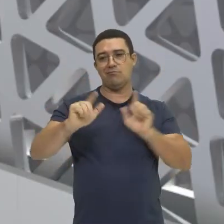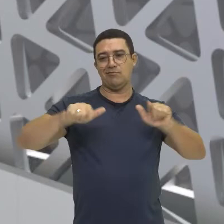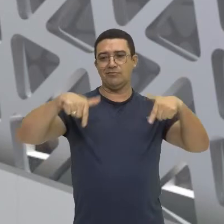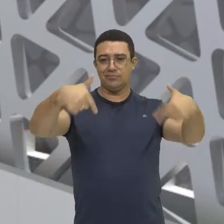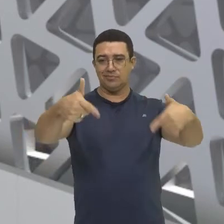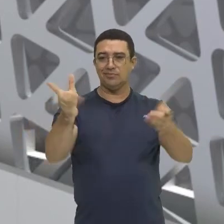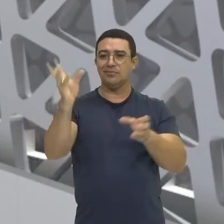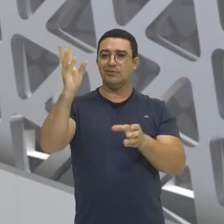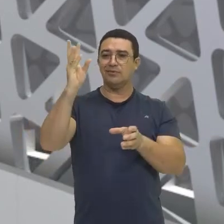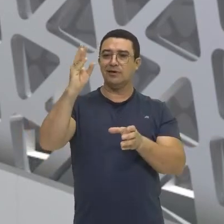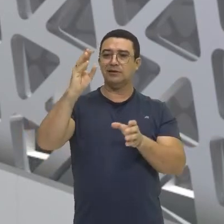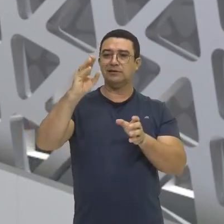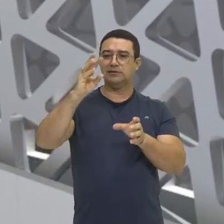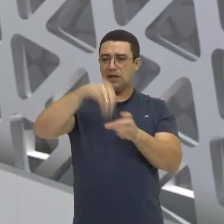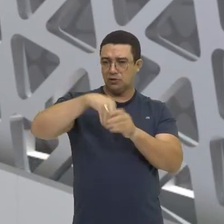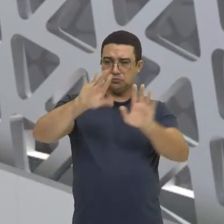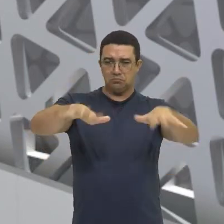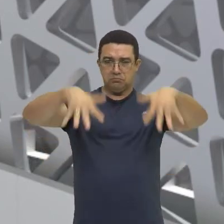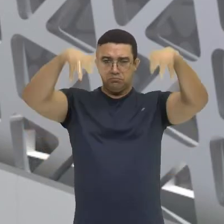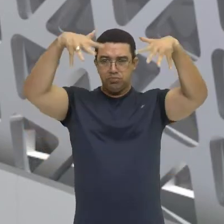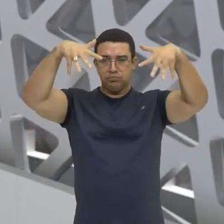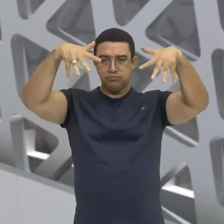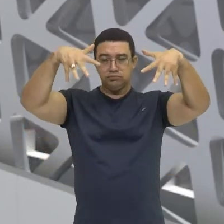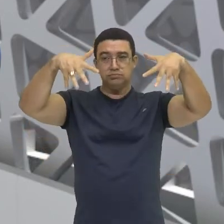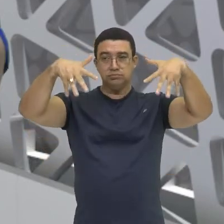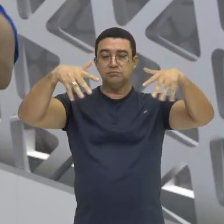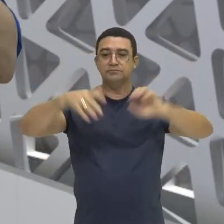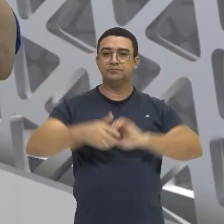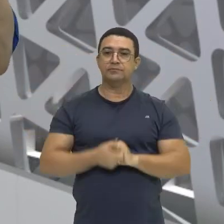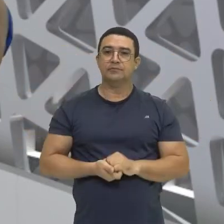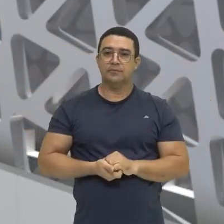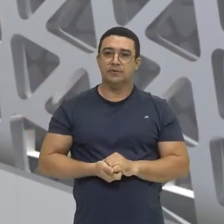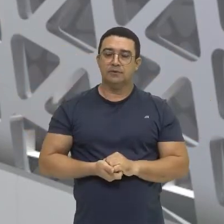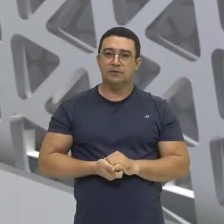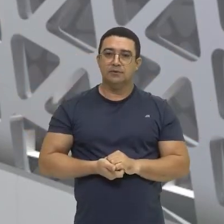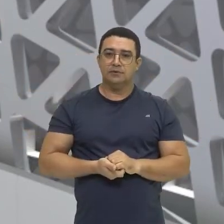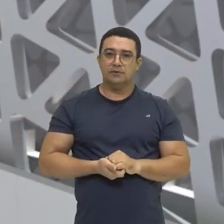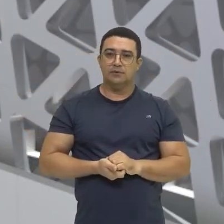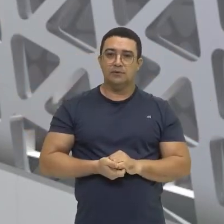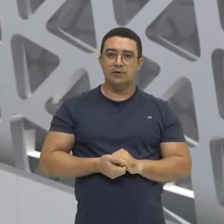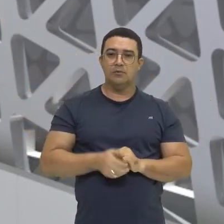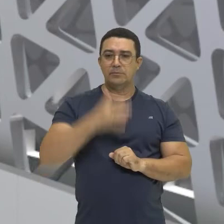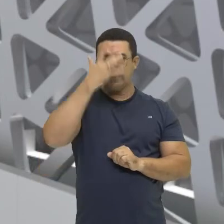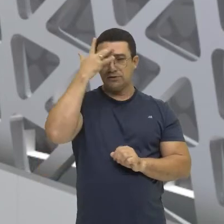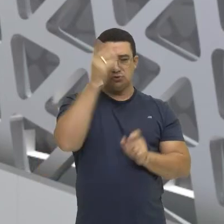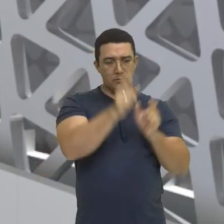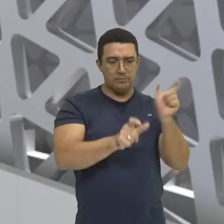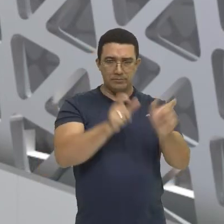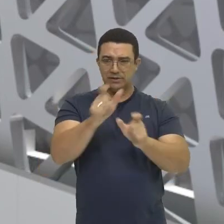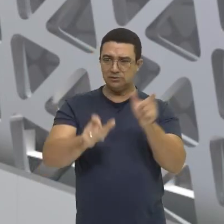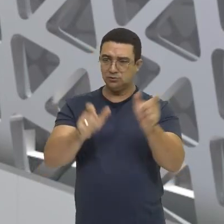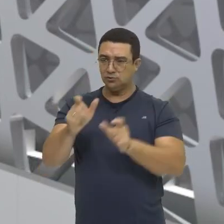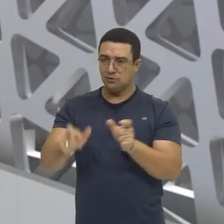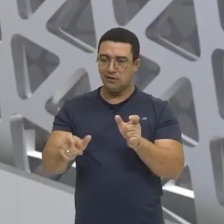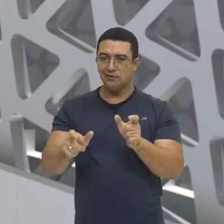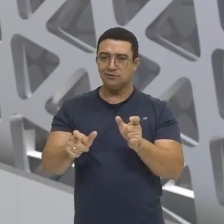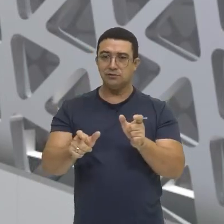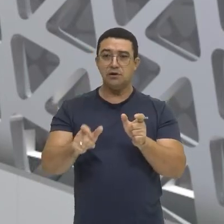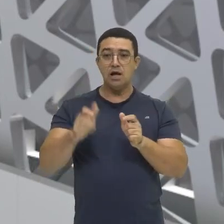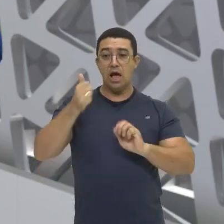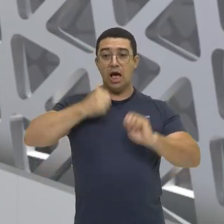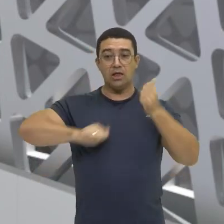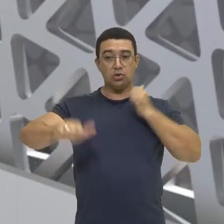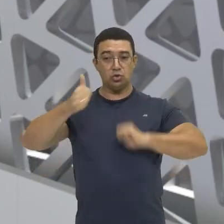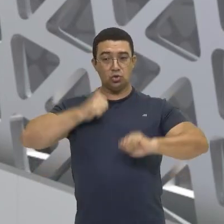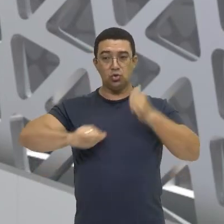no palco, né, ao vivo, né? Então, essas pessoas, os personagens, aliás, os atores